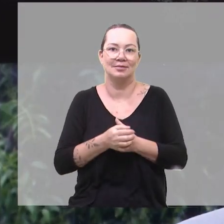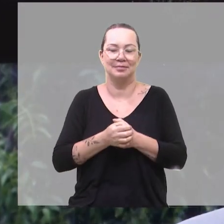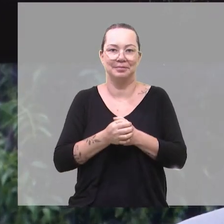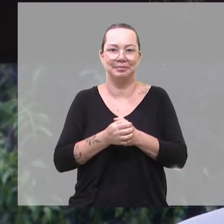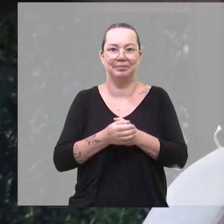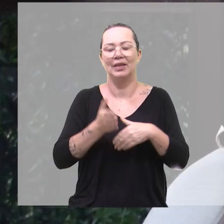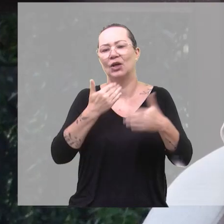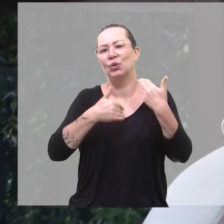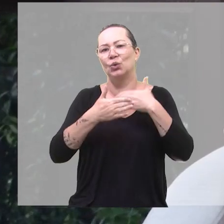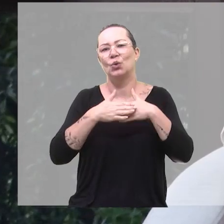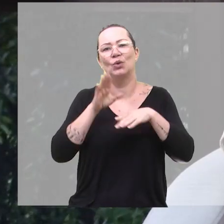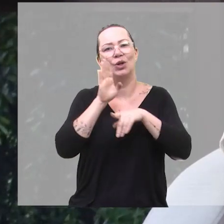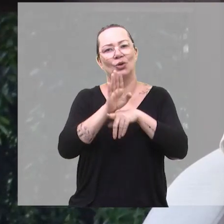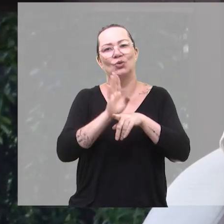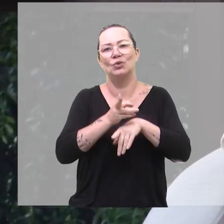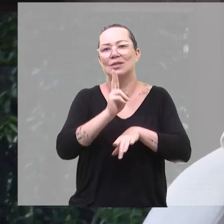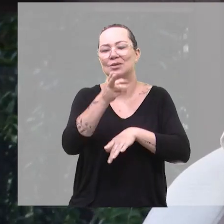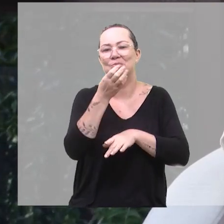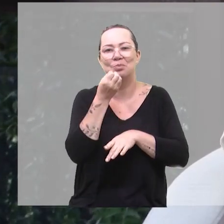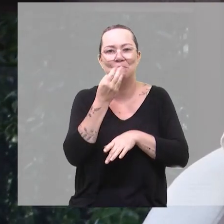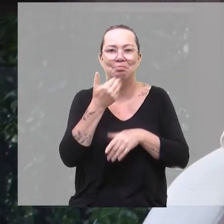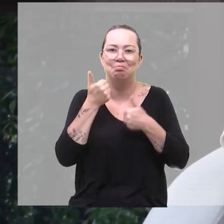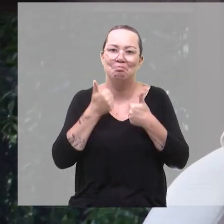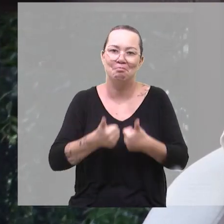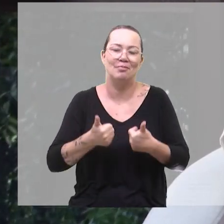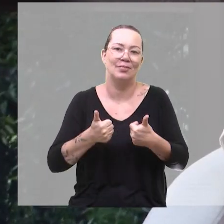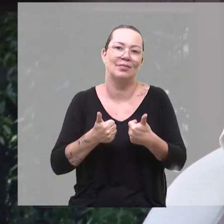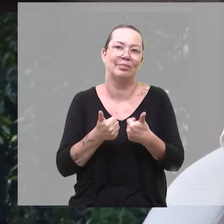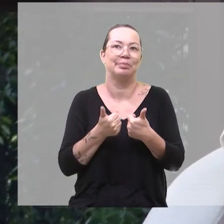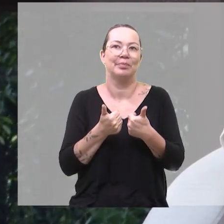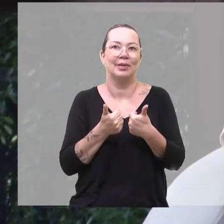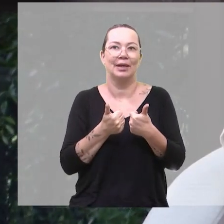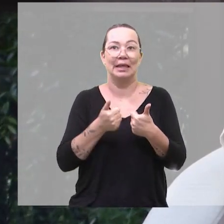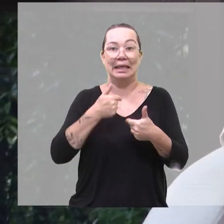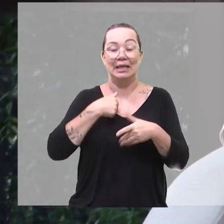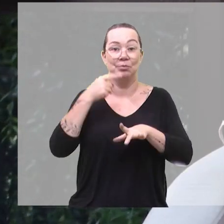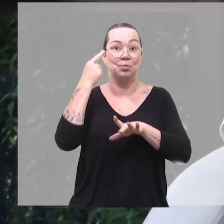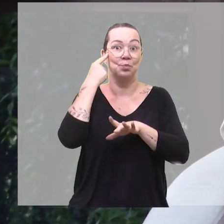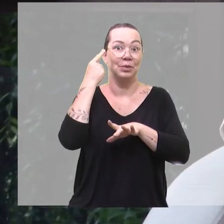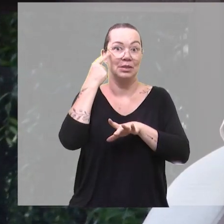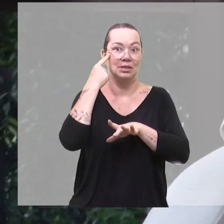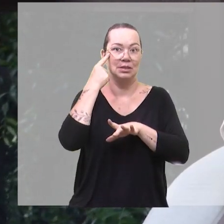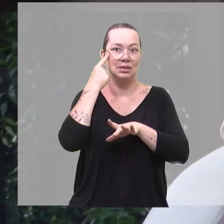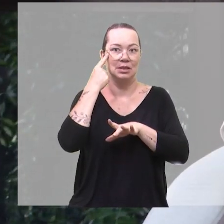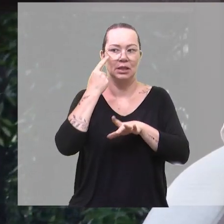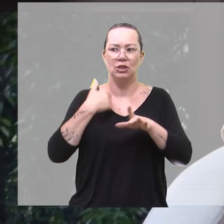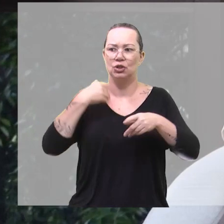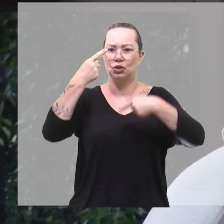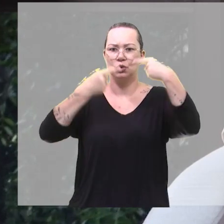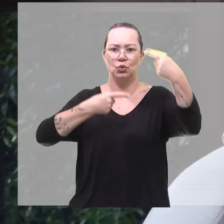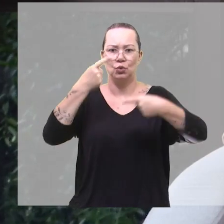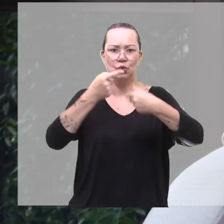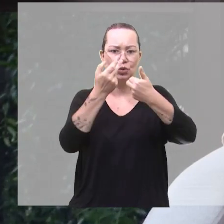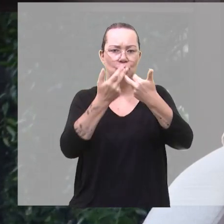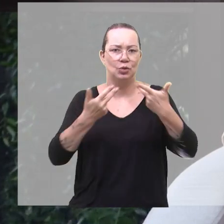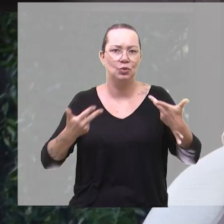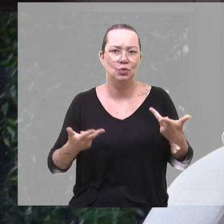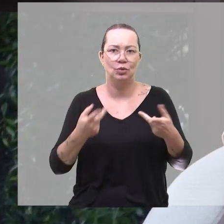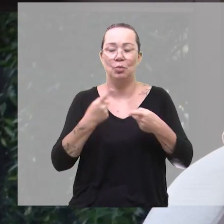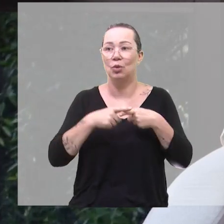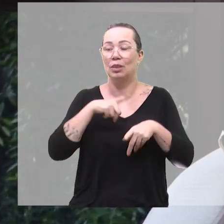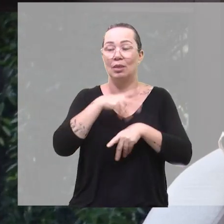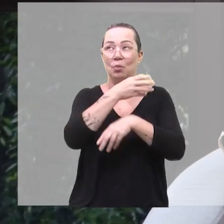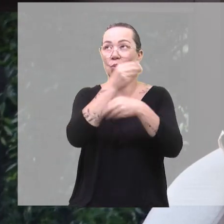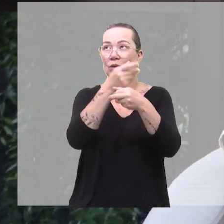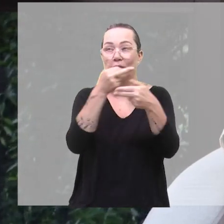atuar? Então, toda ajuda sempre é bem-vinda, né, nesse cenário. Eu fico pensando, enquanto a gente discute algumas coisas